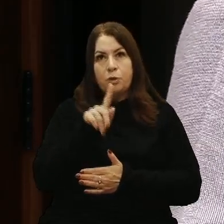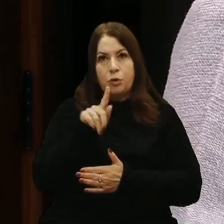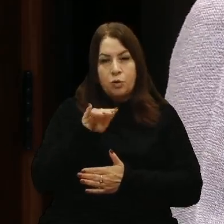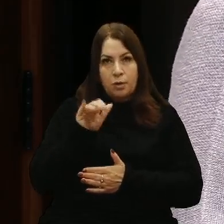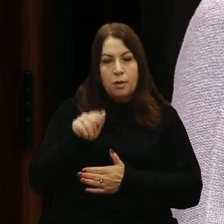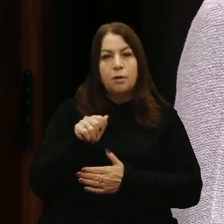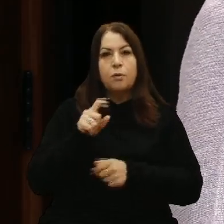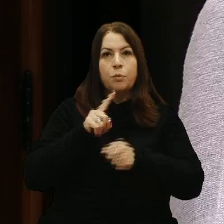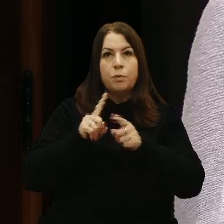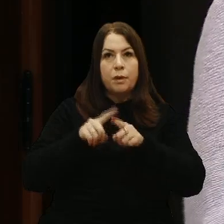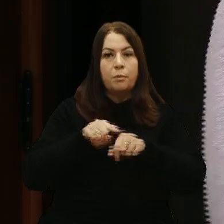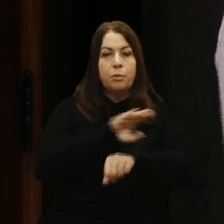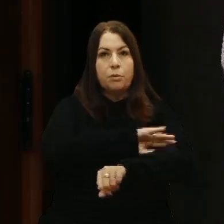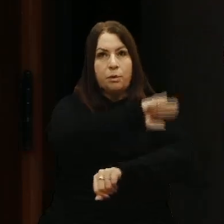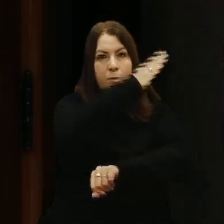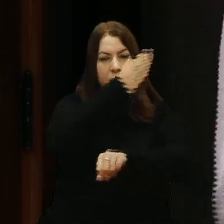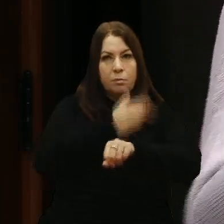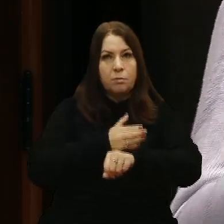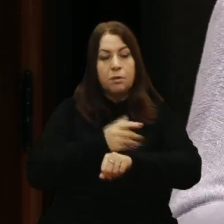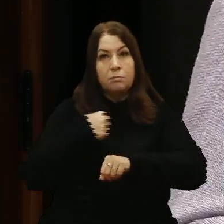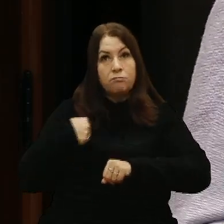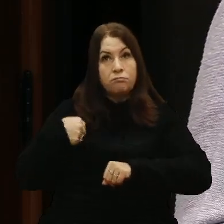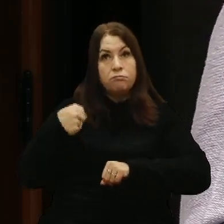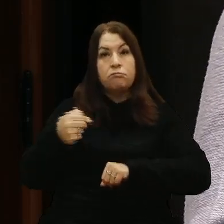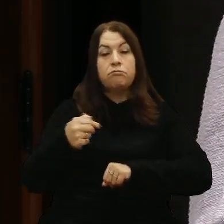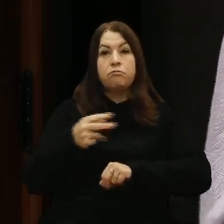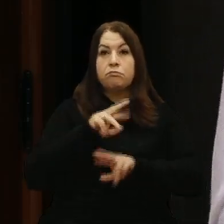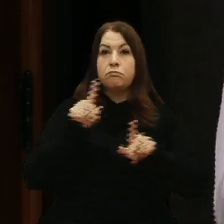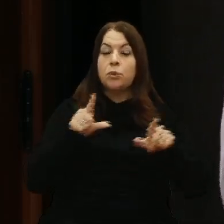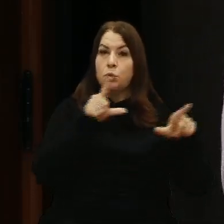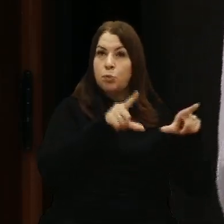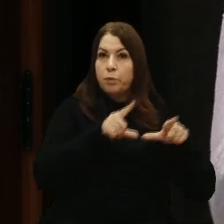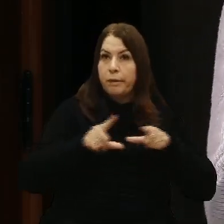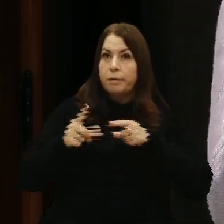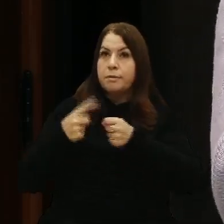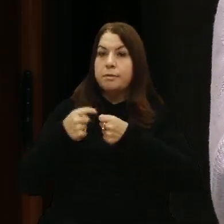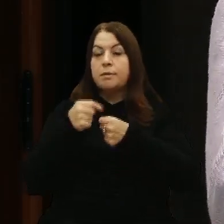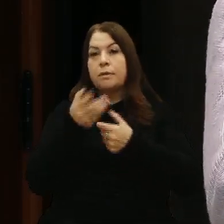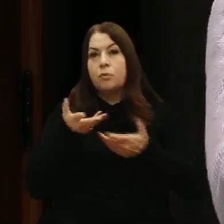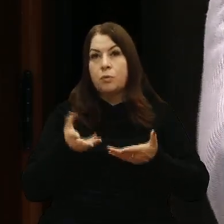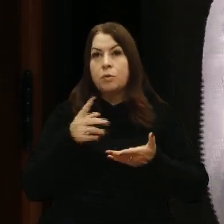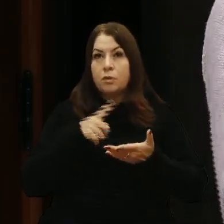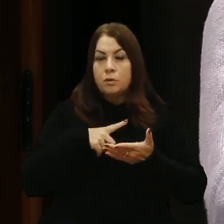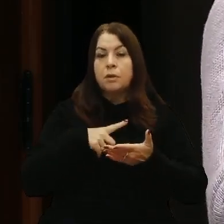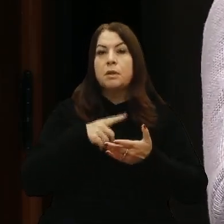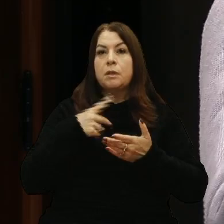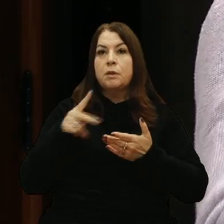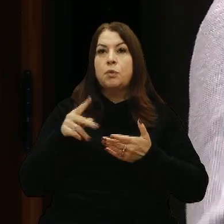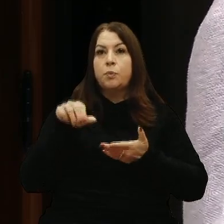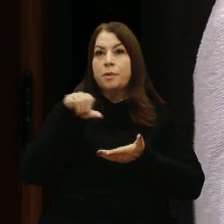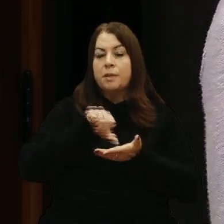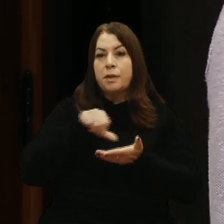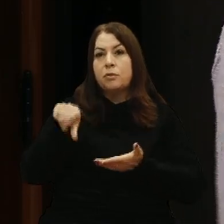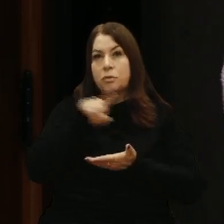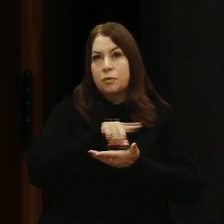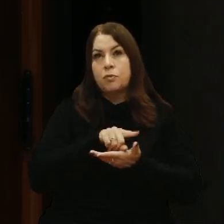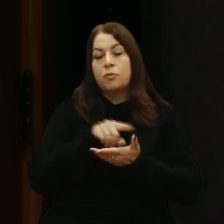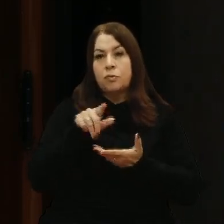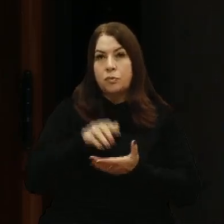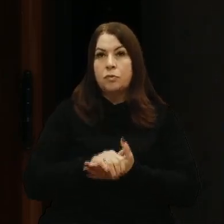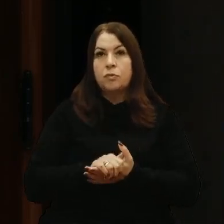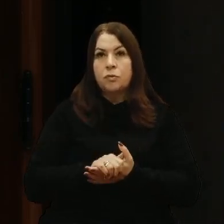de tempo integral, que de lá para cá perambulou em vários lugares da cidade e agora tem a sua sede efetivamente